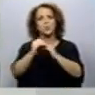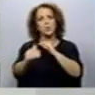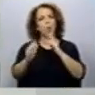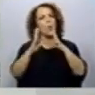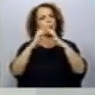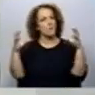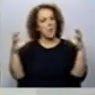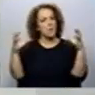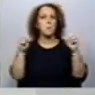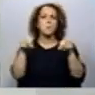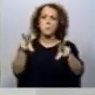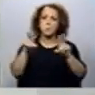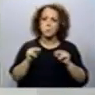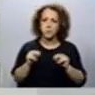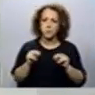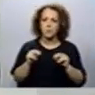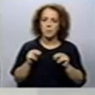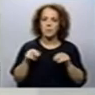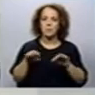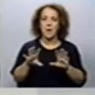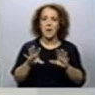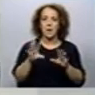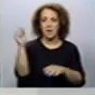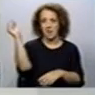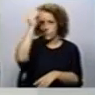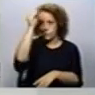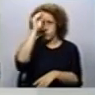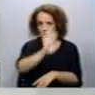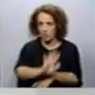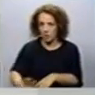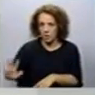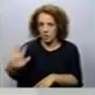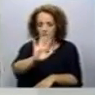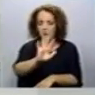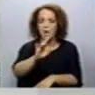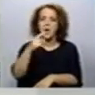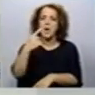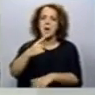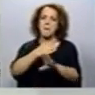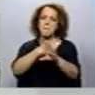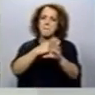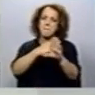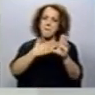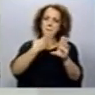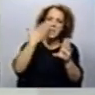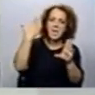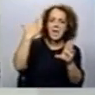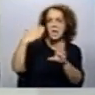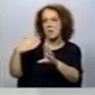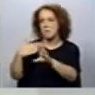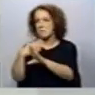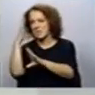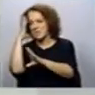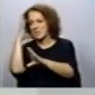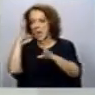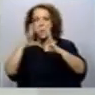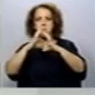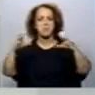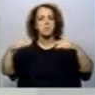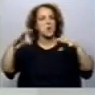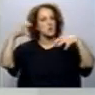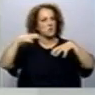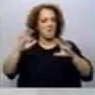no entanto, temporariamente nas regiões do Alentejo vai haver um aumento de nubosidade entre o meio da manhã e o meio da tarde, sem precipitação. Aqui